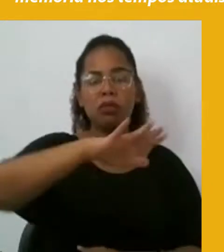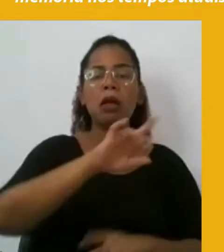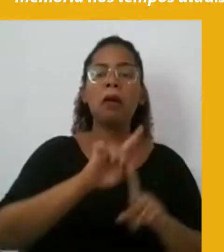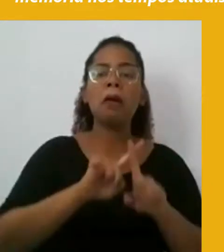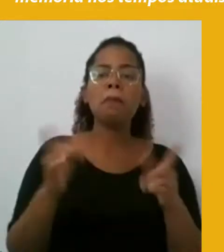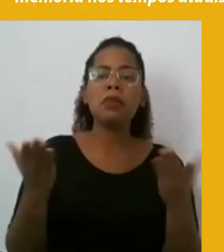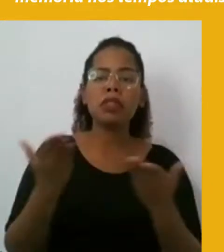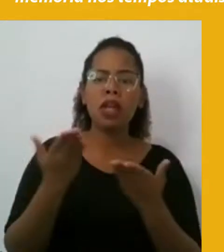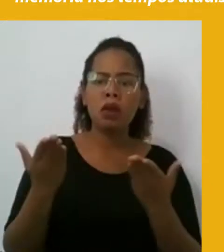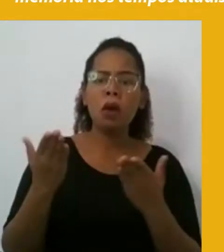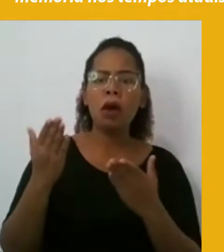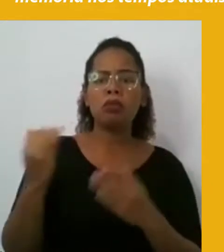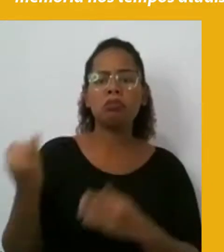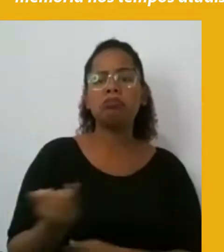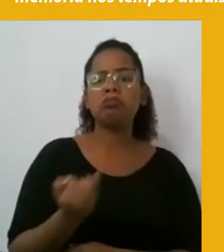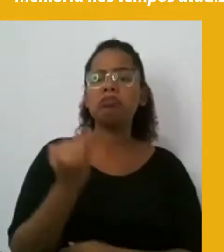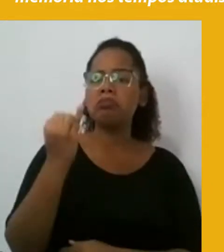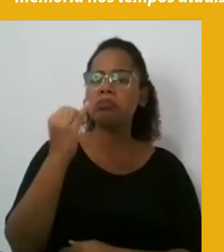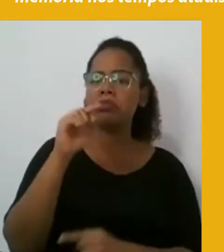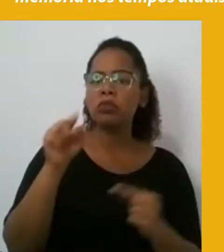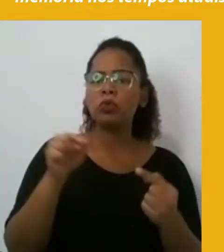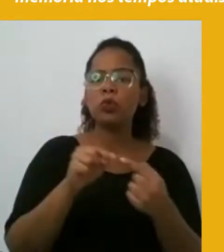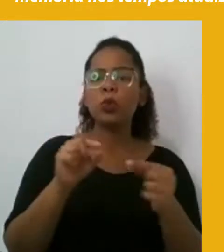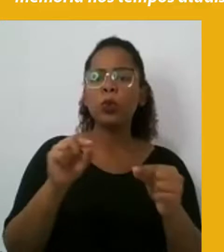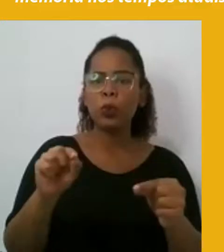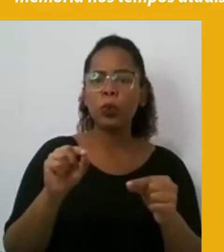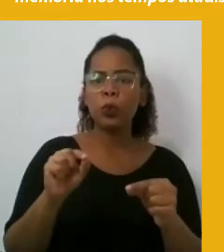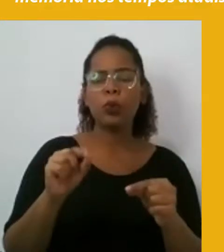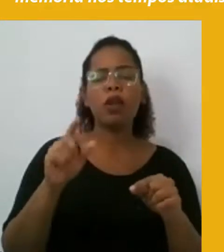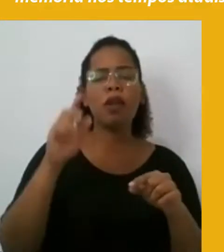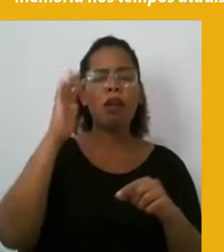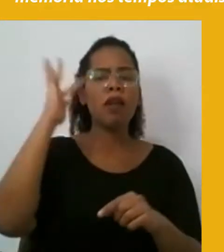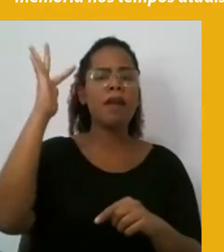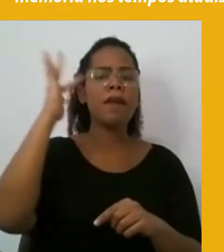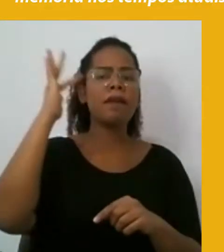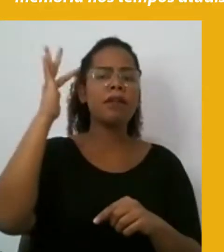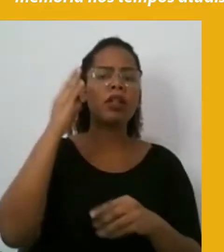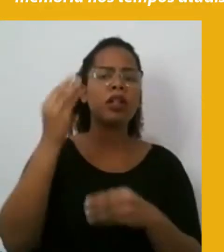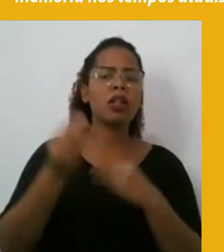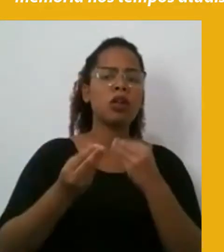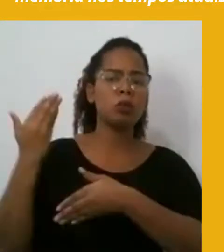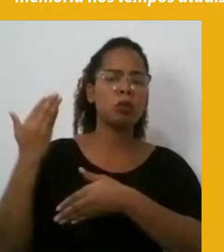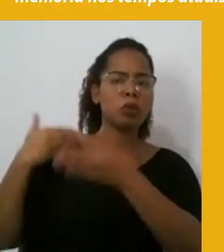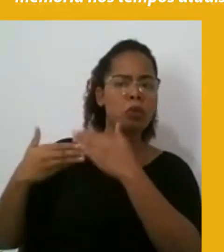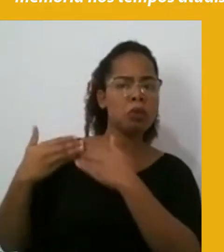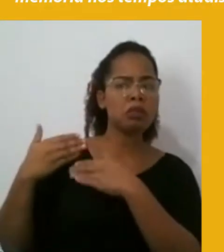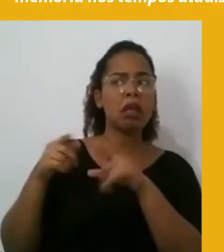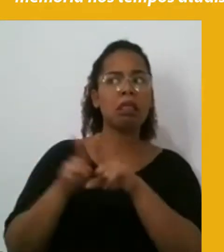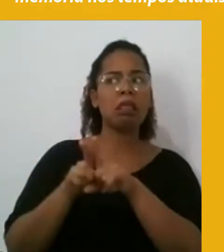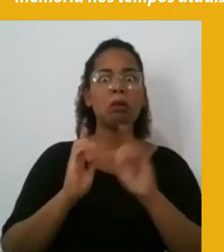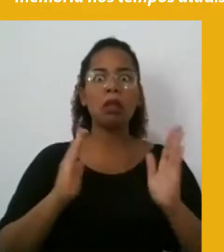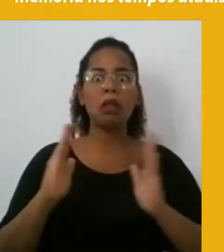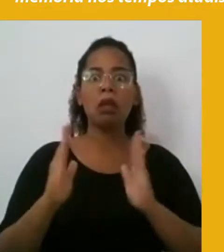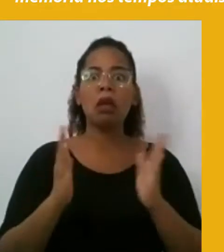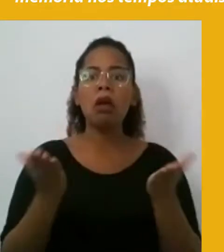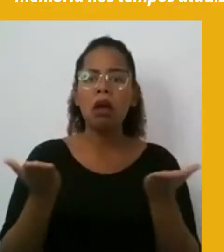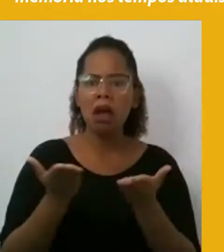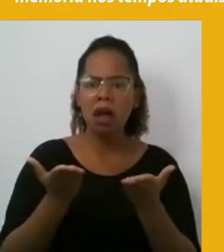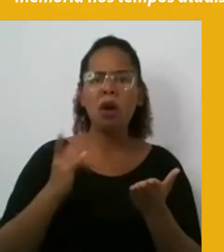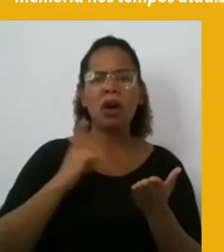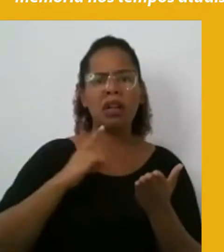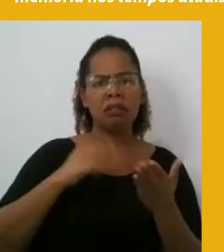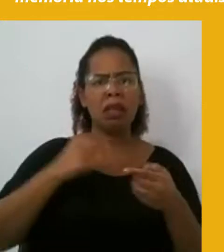pretérito. Então, quando eu vi ali, naquele início da pesquisa, uma série de semelhanças com questões que nós passamos hoje, através